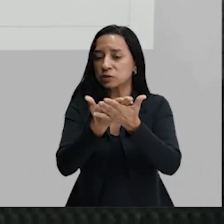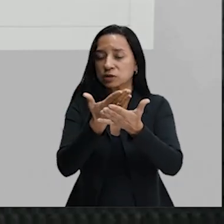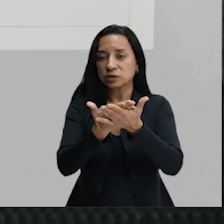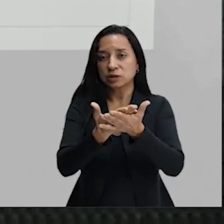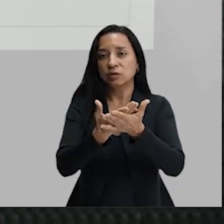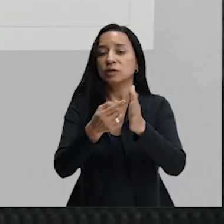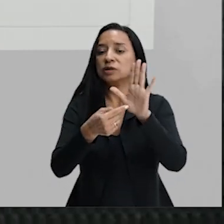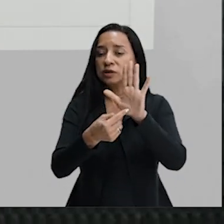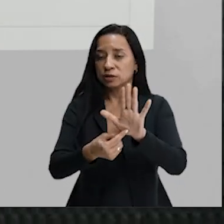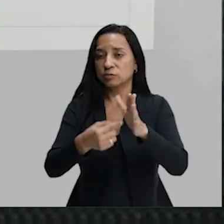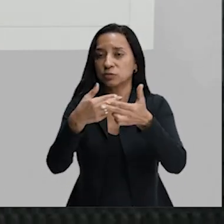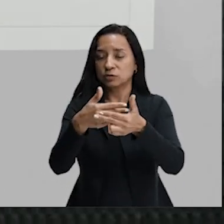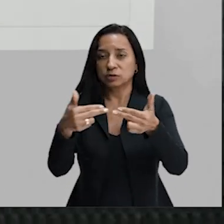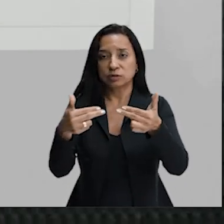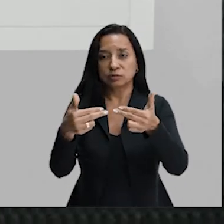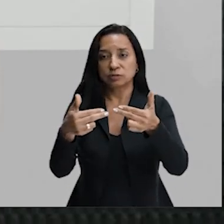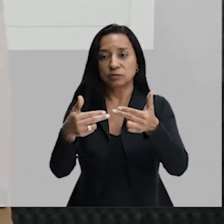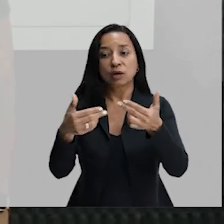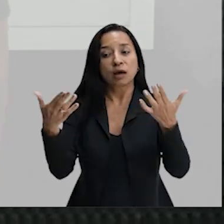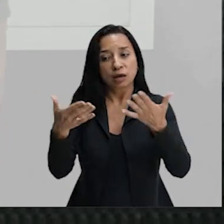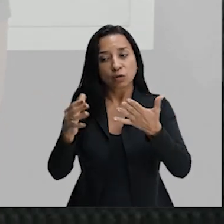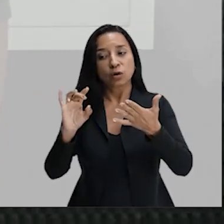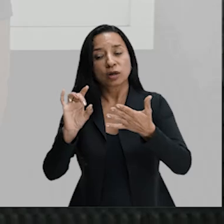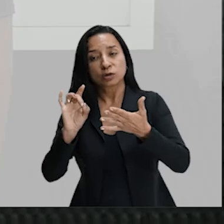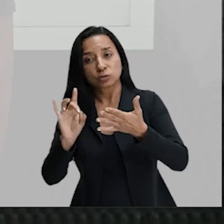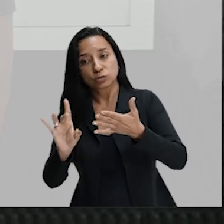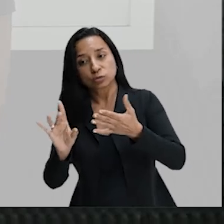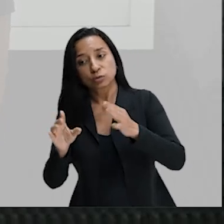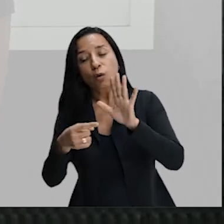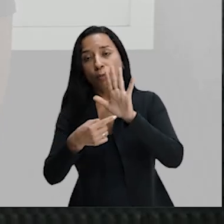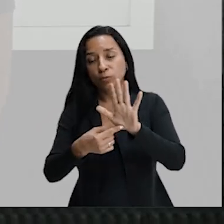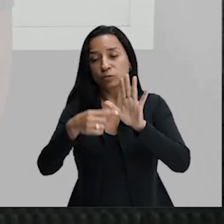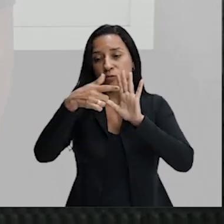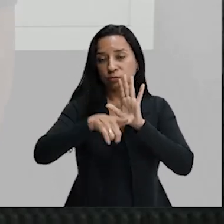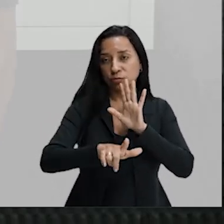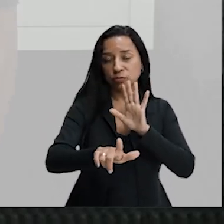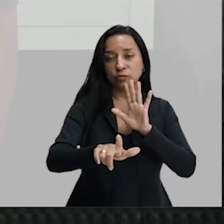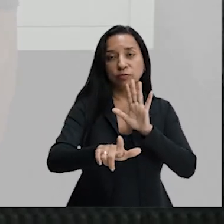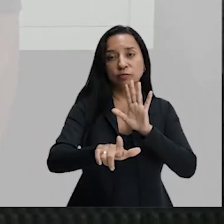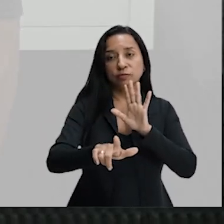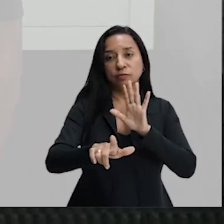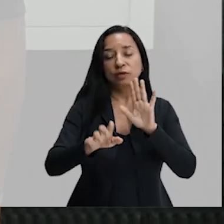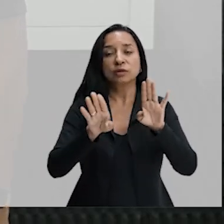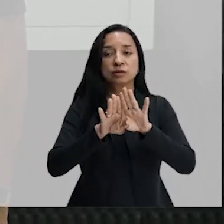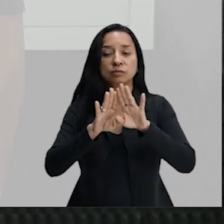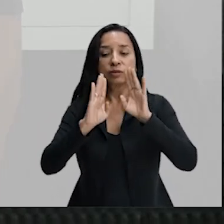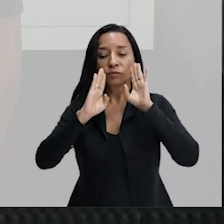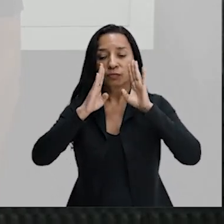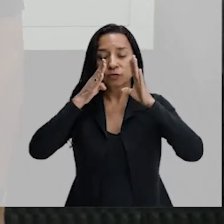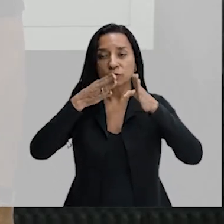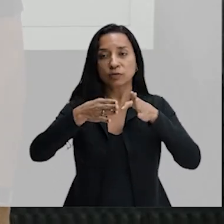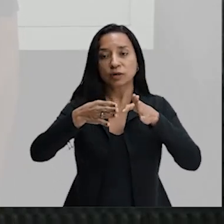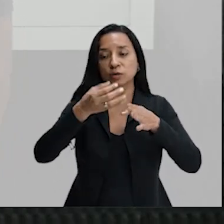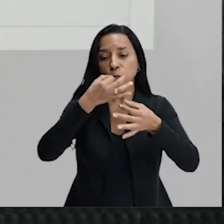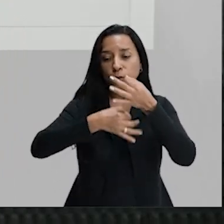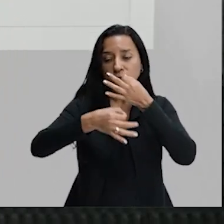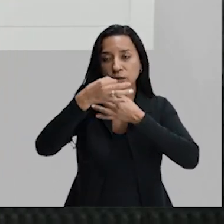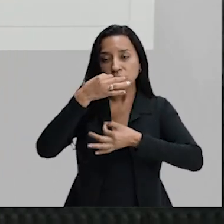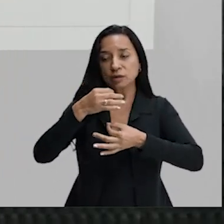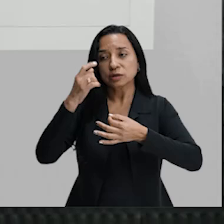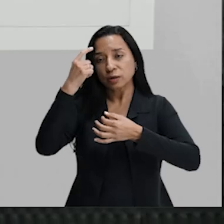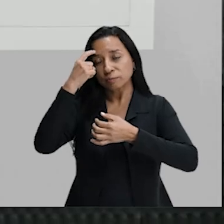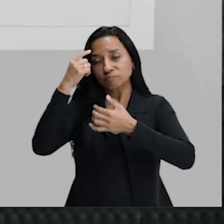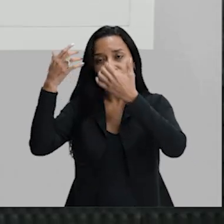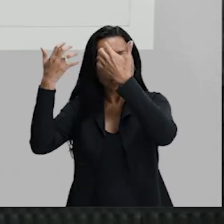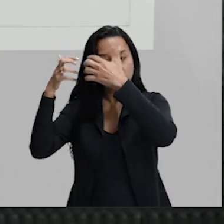já estes elementos. Eu só estou encaixando eles de volta, ok? E, claro, focando em crítica e reflexão, que é onde nós vamos chegar.